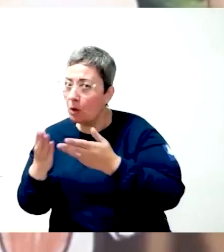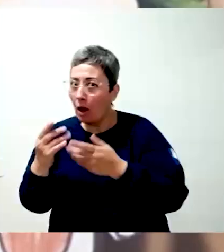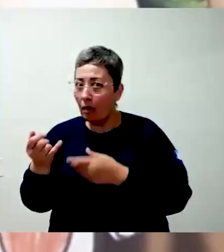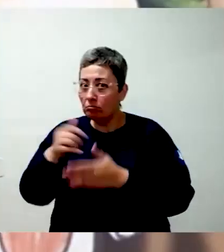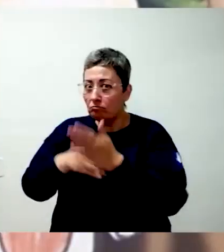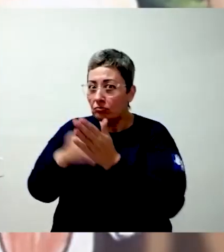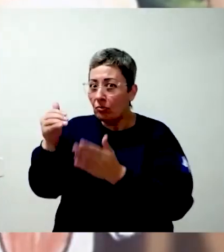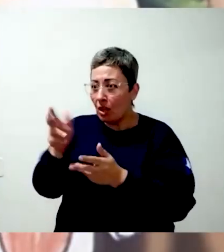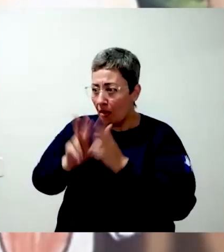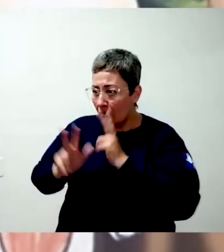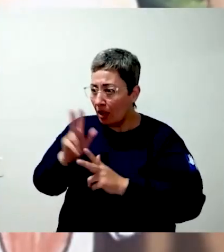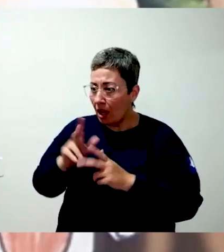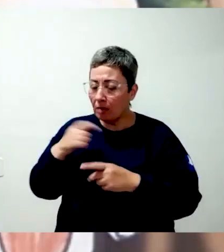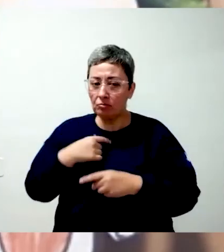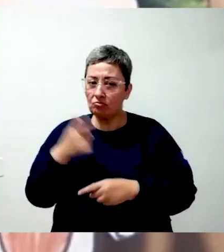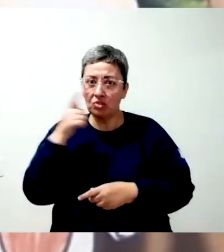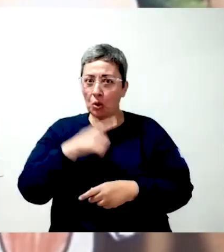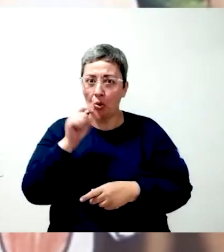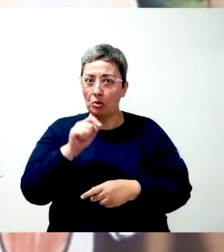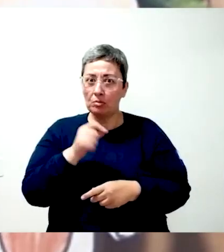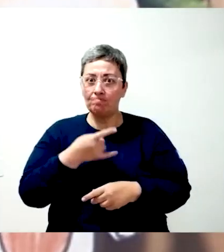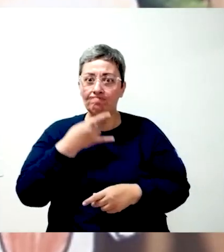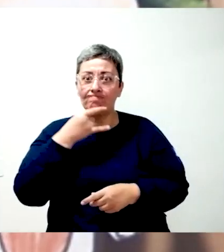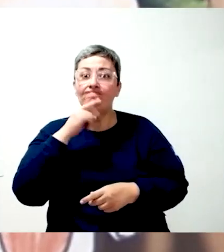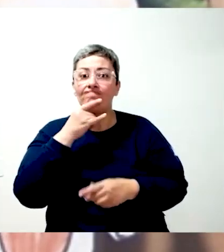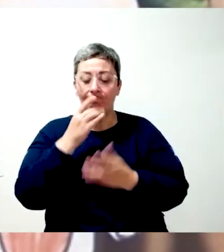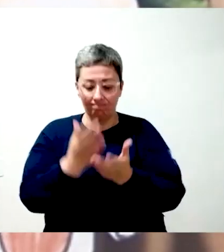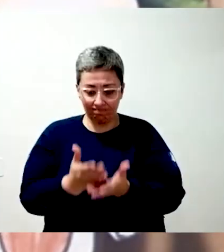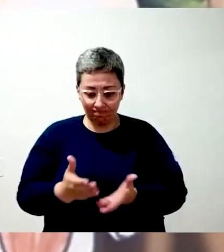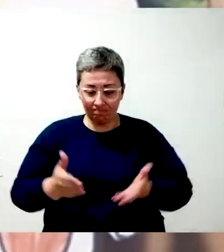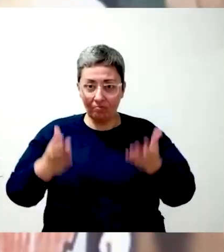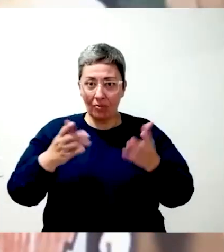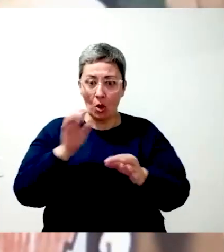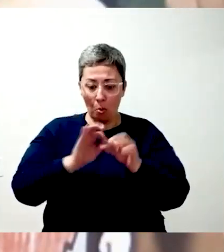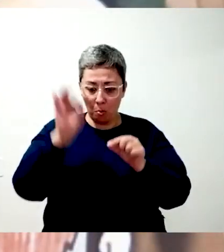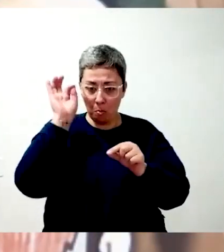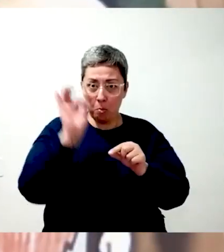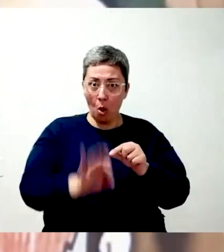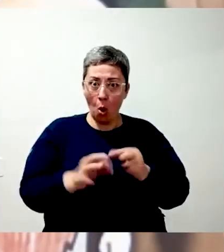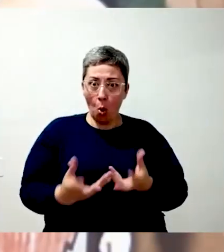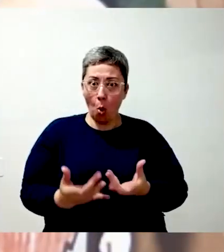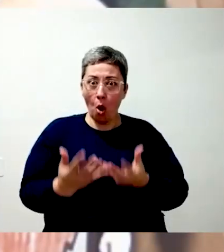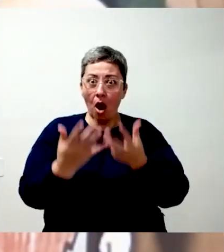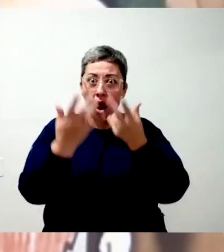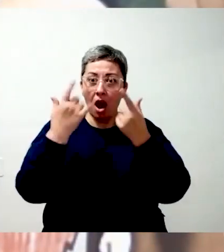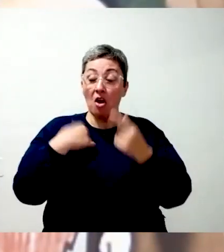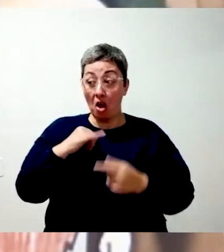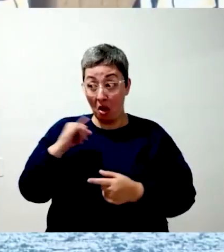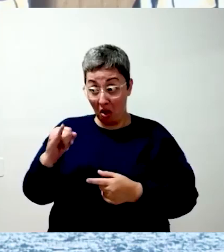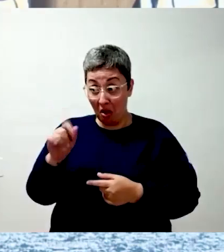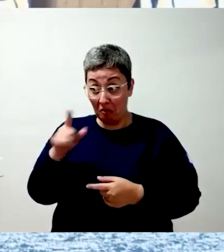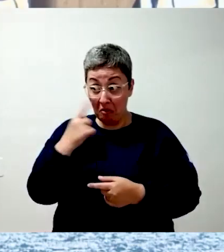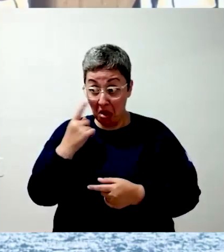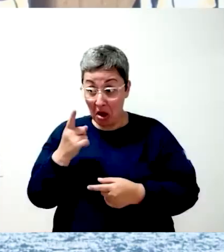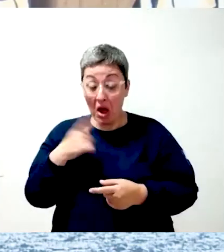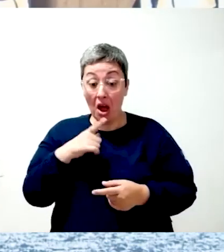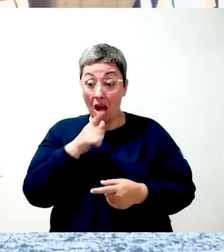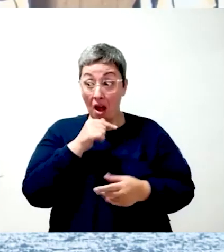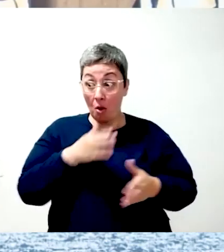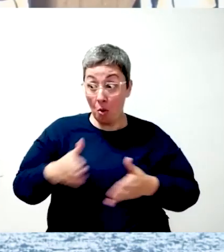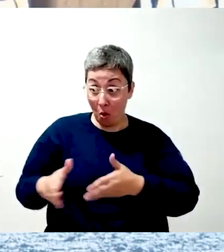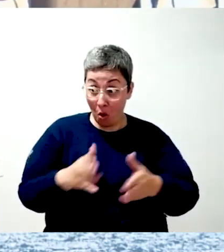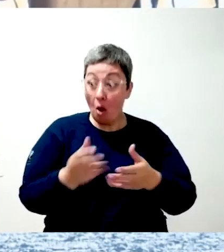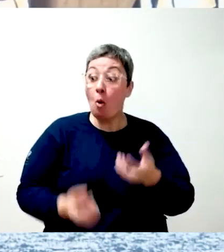Não conseguindo, colocou aguardente em um recipiente, ateou fogo e disse aos índios que incendiaria todas as